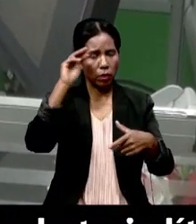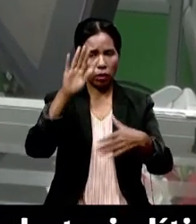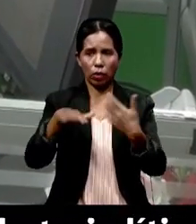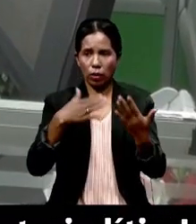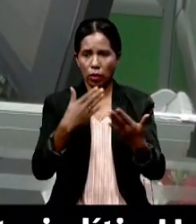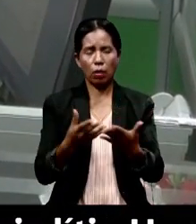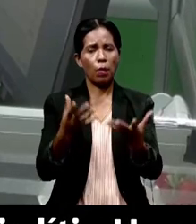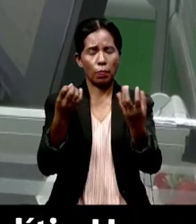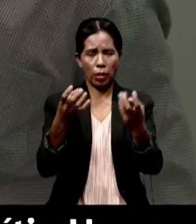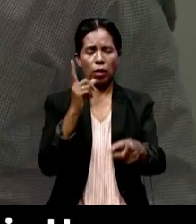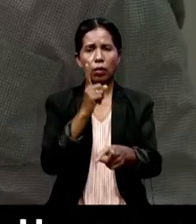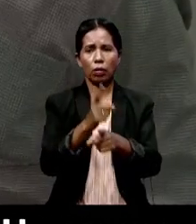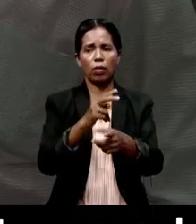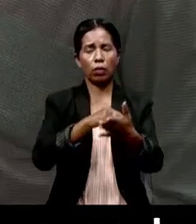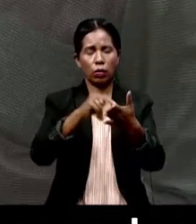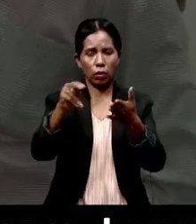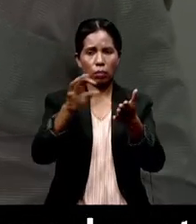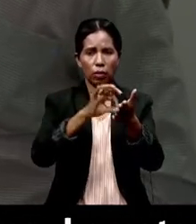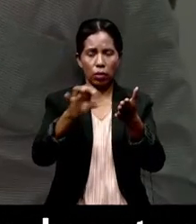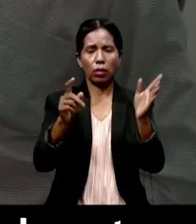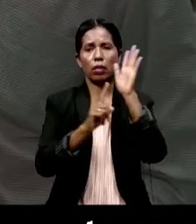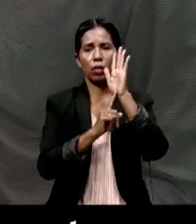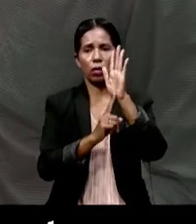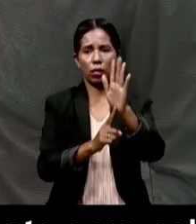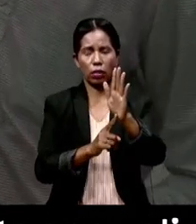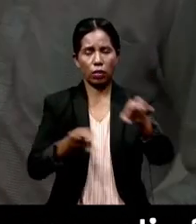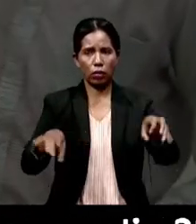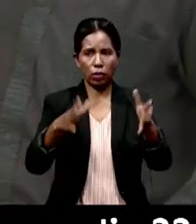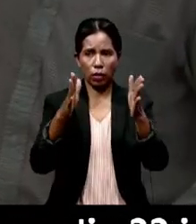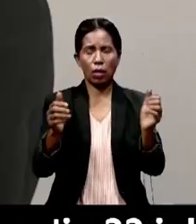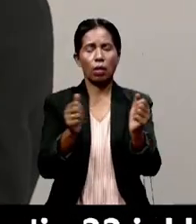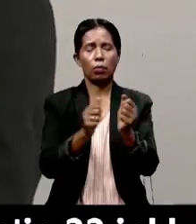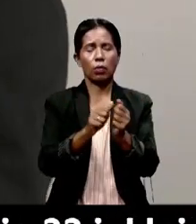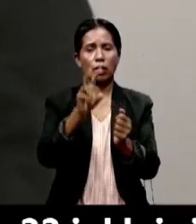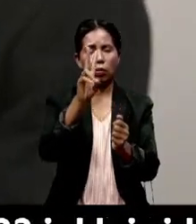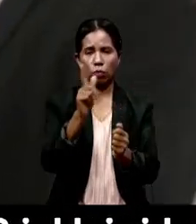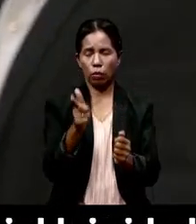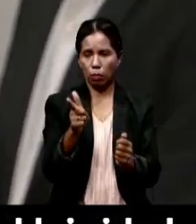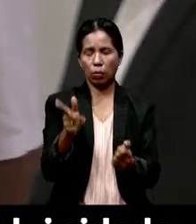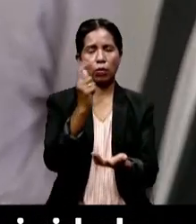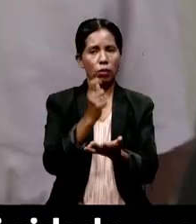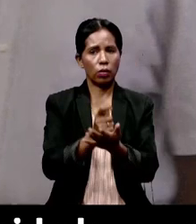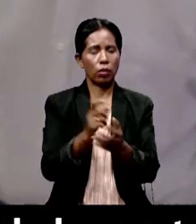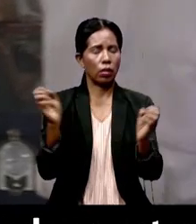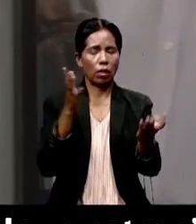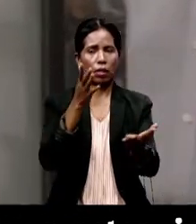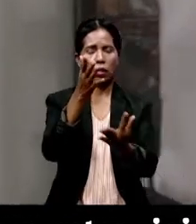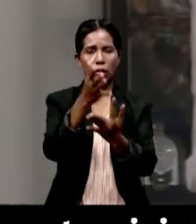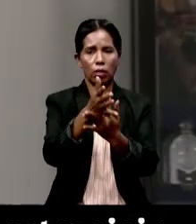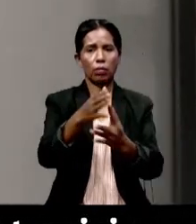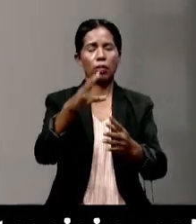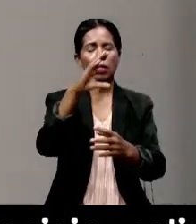nebe Baracliu, o número resisto Hatudo e funcionário Basic Rihun Rua Nulo, nebe Latama Sistema e